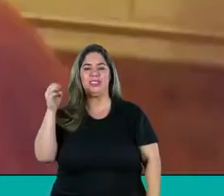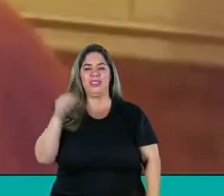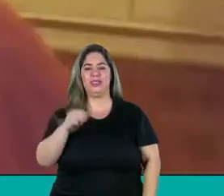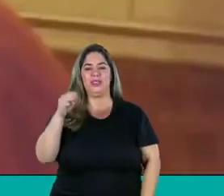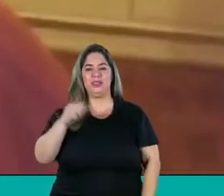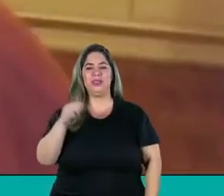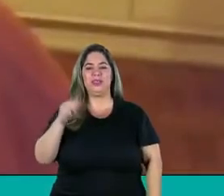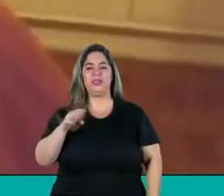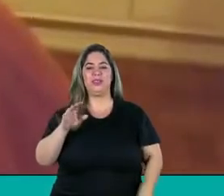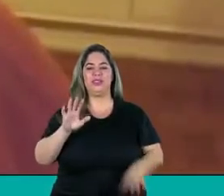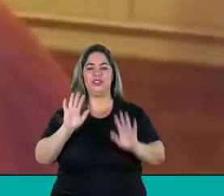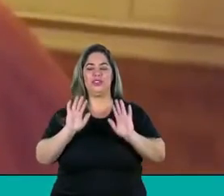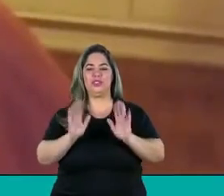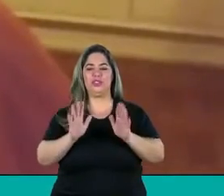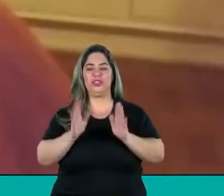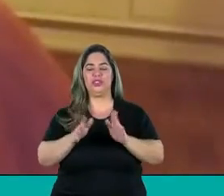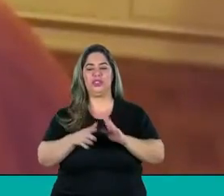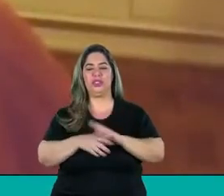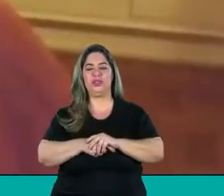minutos podem